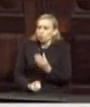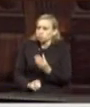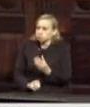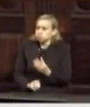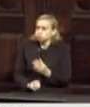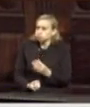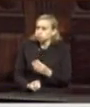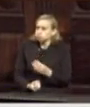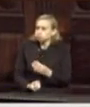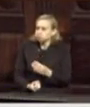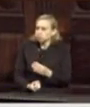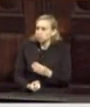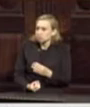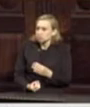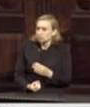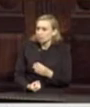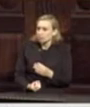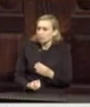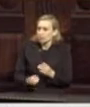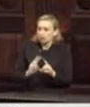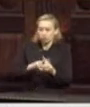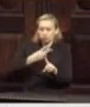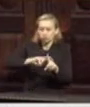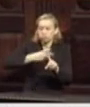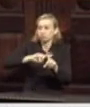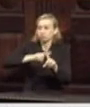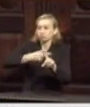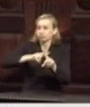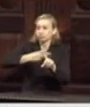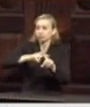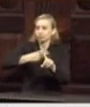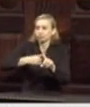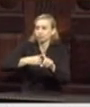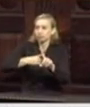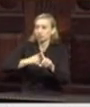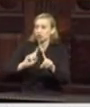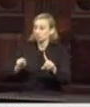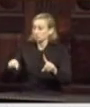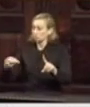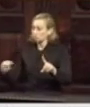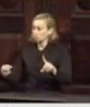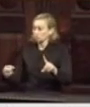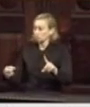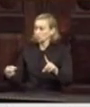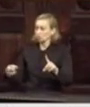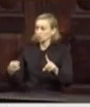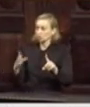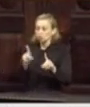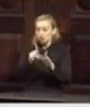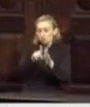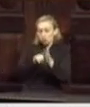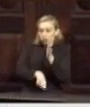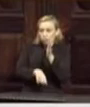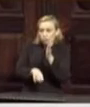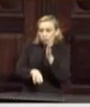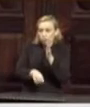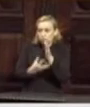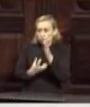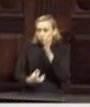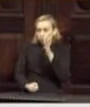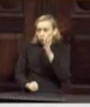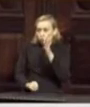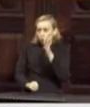estão aumentando a produção são os do pré-sal. Então, os royalties do pós-sal estão diminuindo. Os royalties